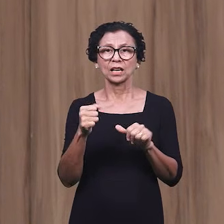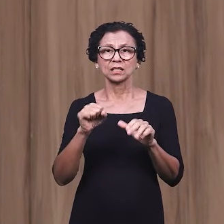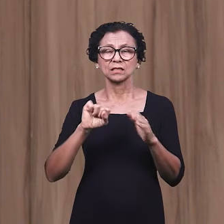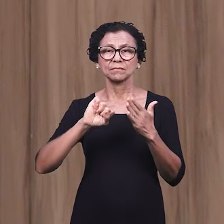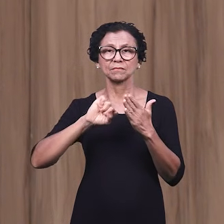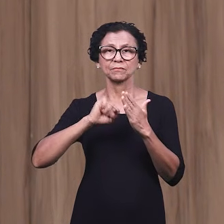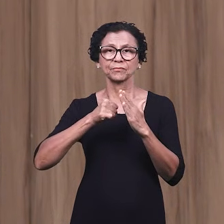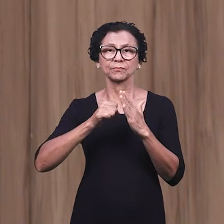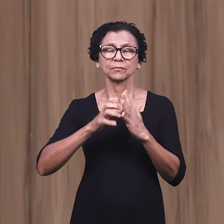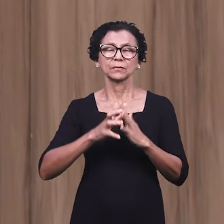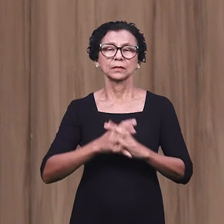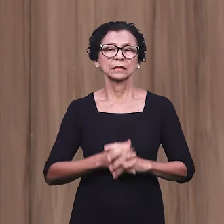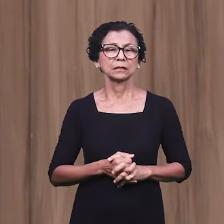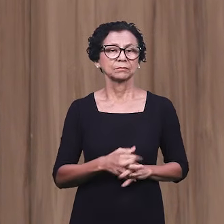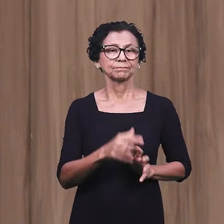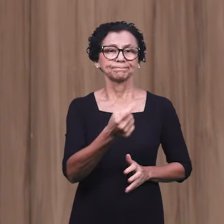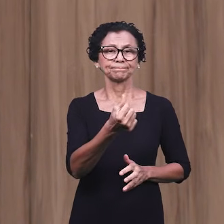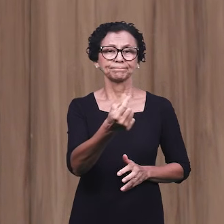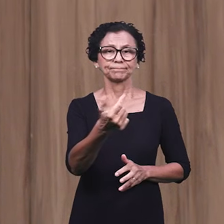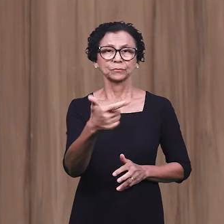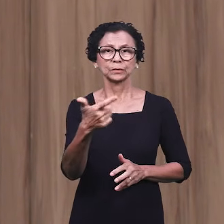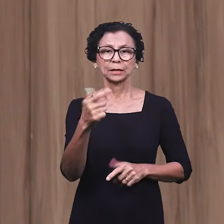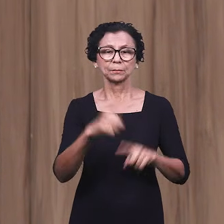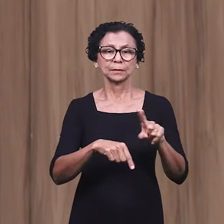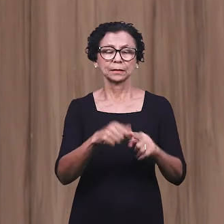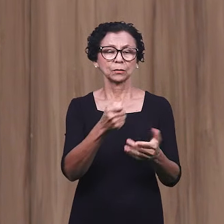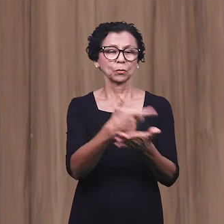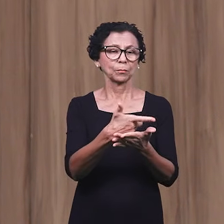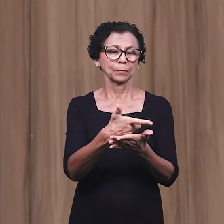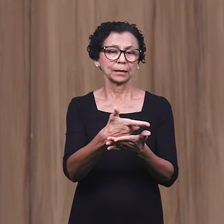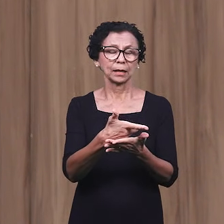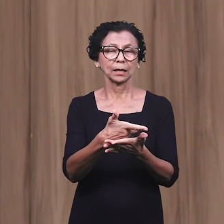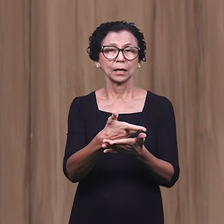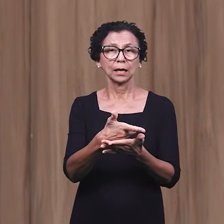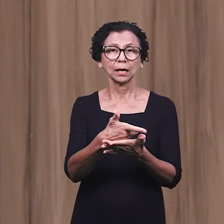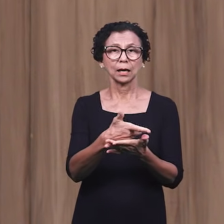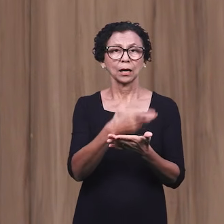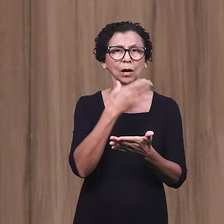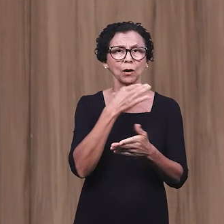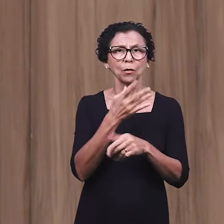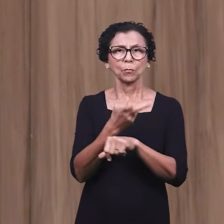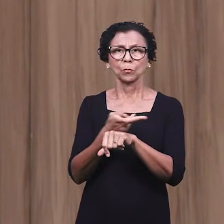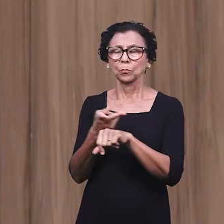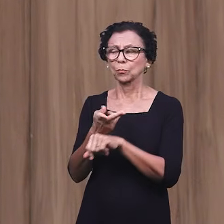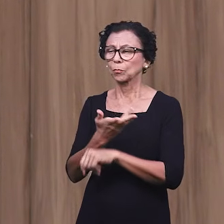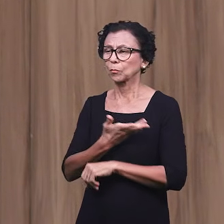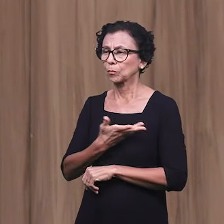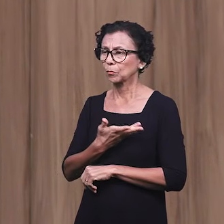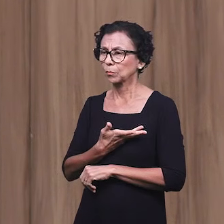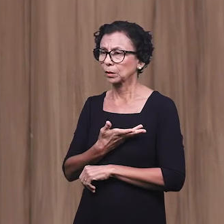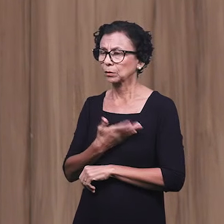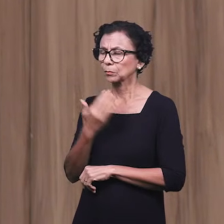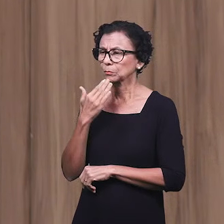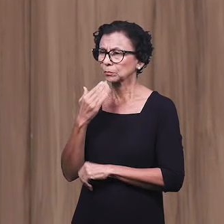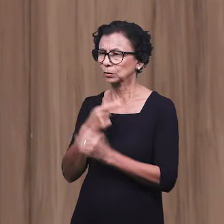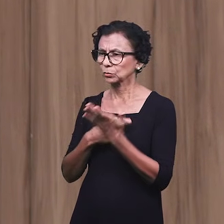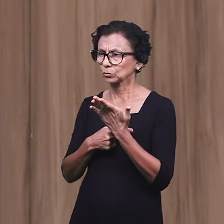ele continuar com a sua empresa. Neste culto o Senhor lhe dará uma firme resposta e esse homem